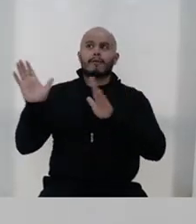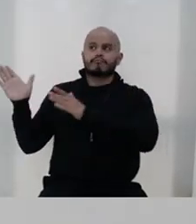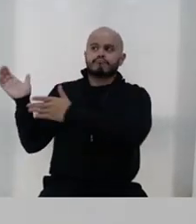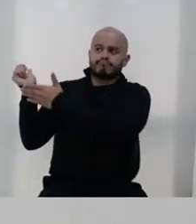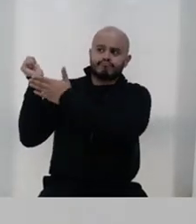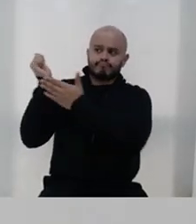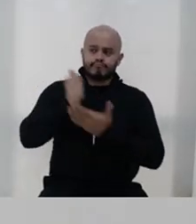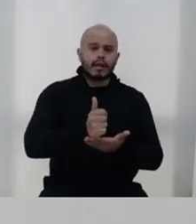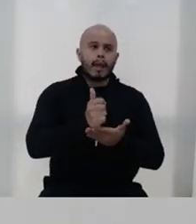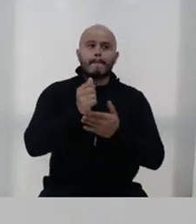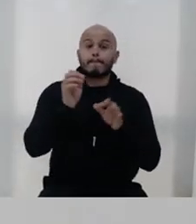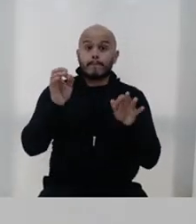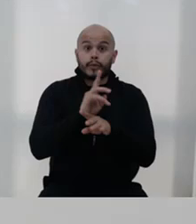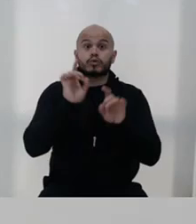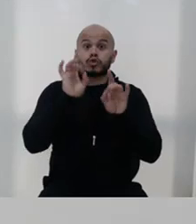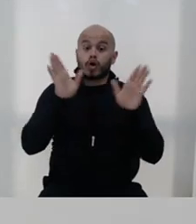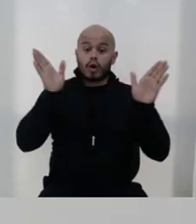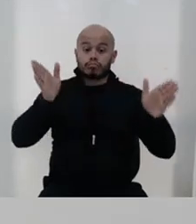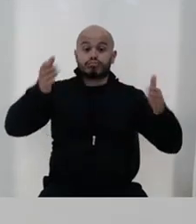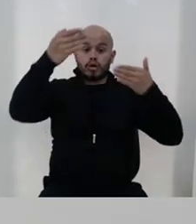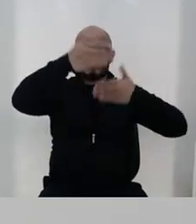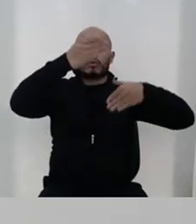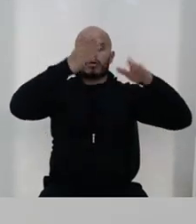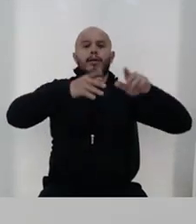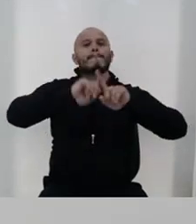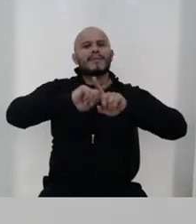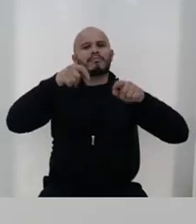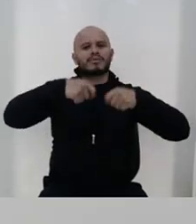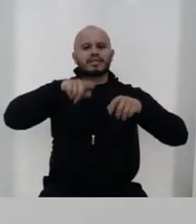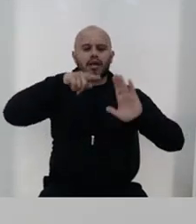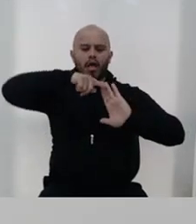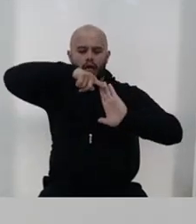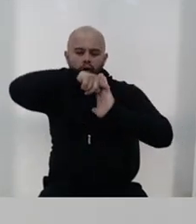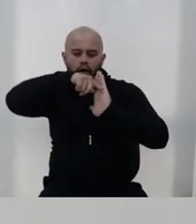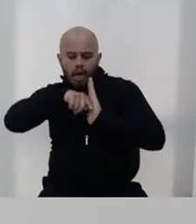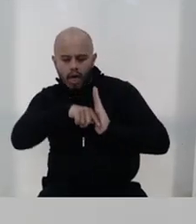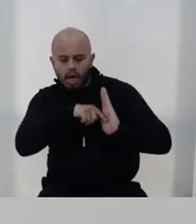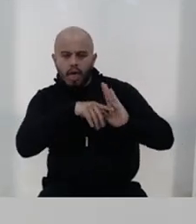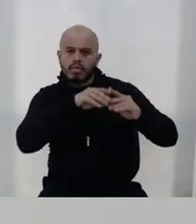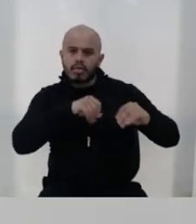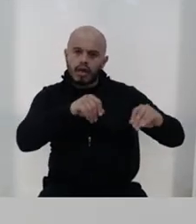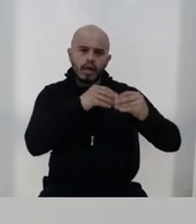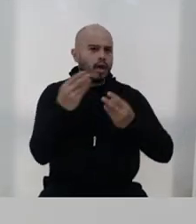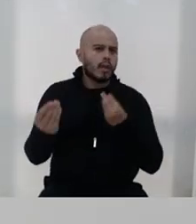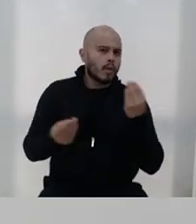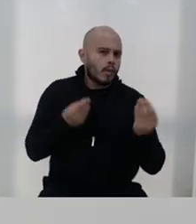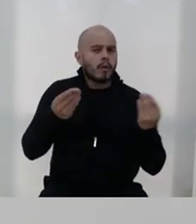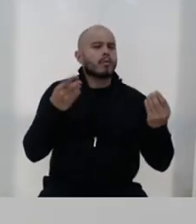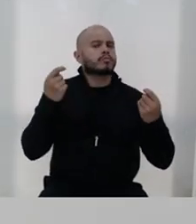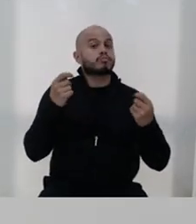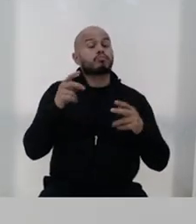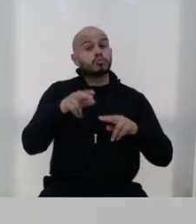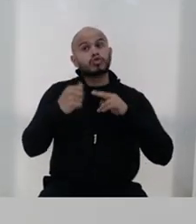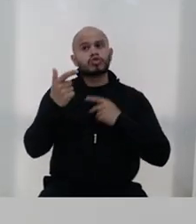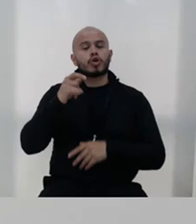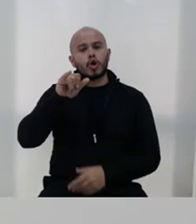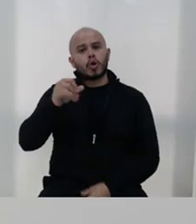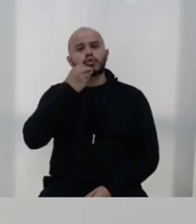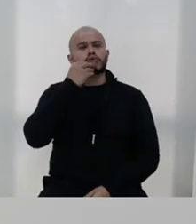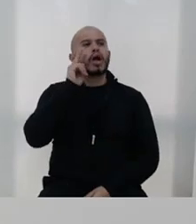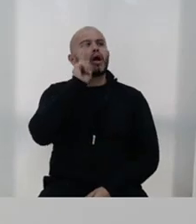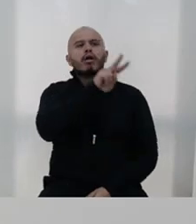exige ali uma intervenção topográfica também no terreno. E nós tivemos, então, a oportunidade de visitar em loco,